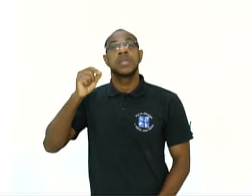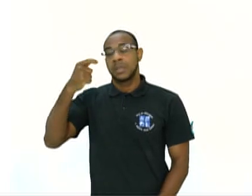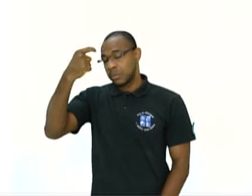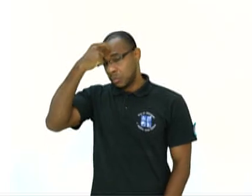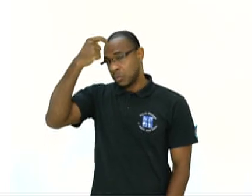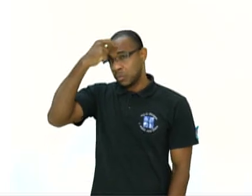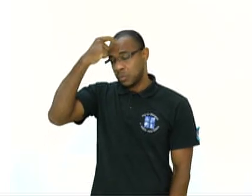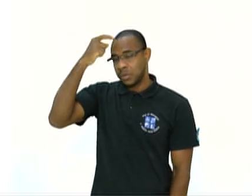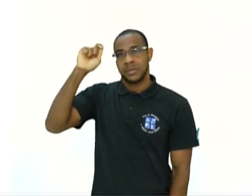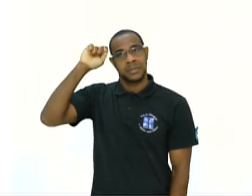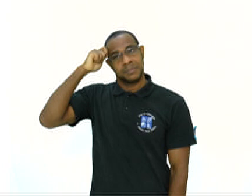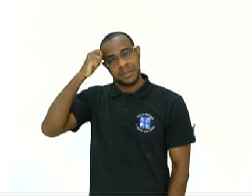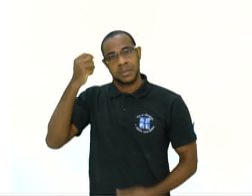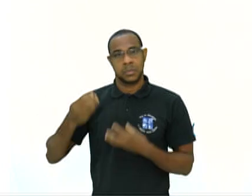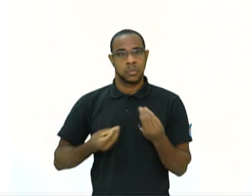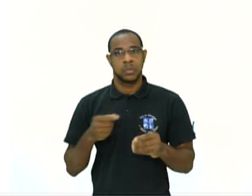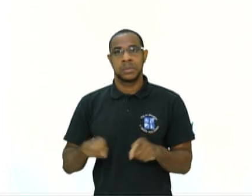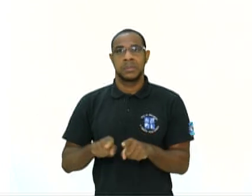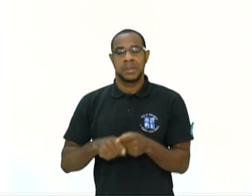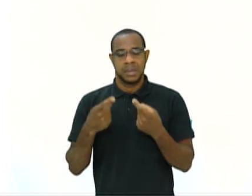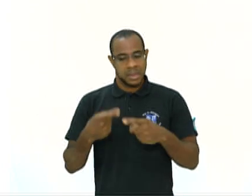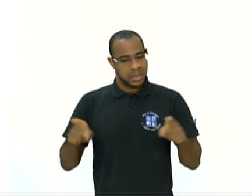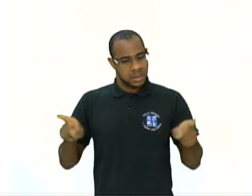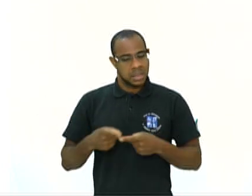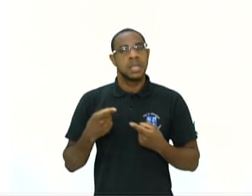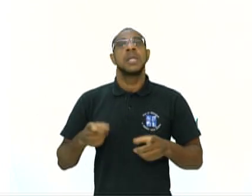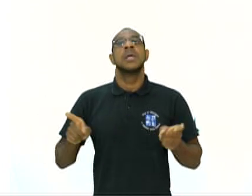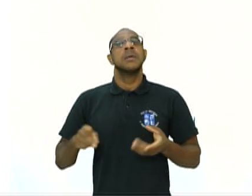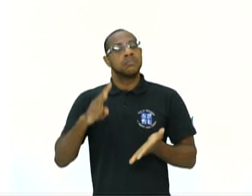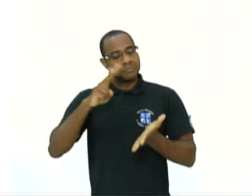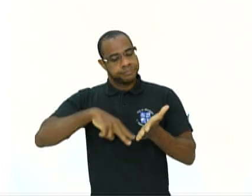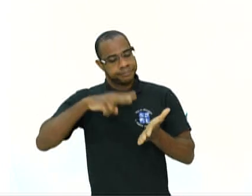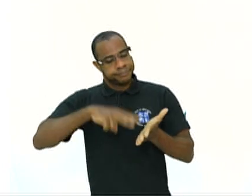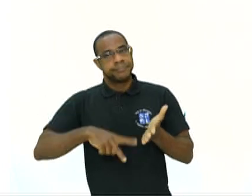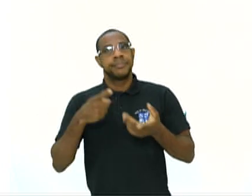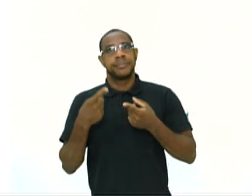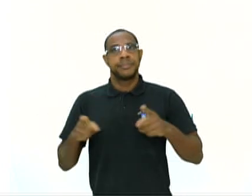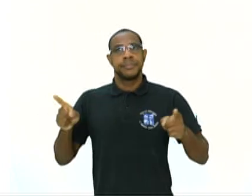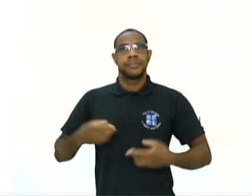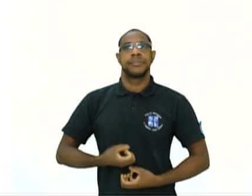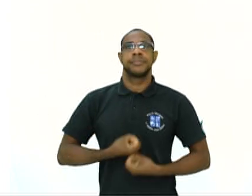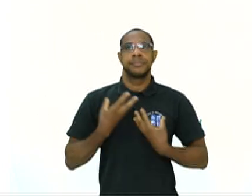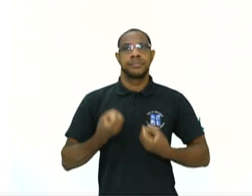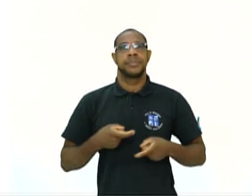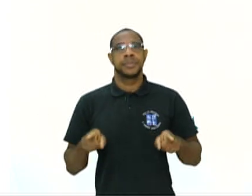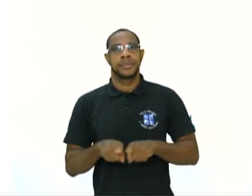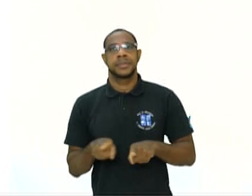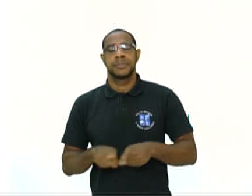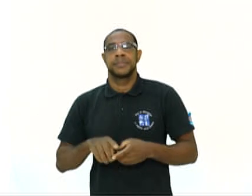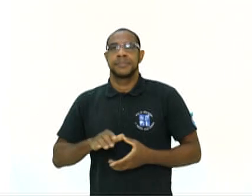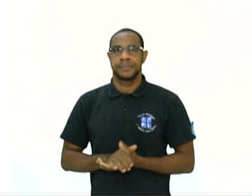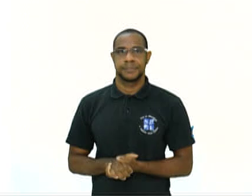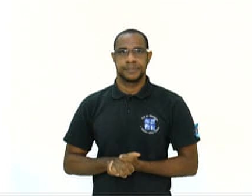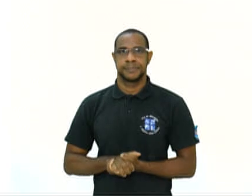vamos, através de biografias e letras de músicas, também abordarmos o tema Dia da Consciência Negra, ok?